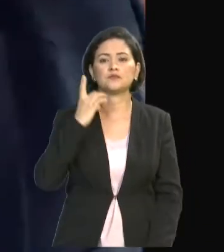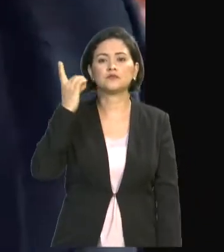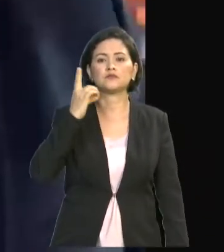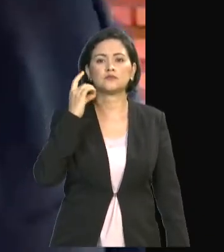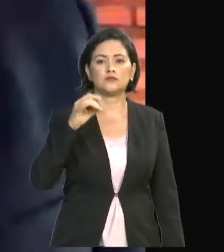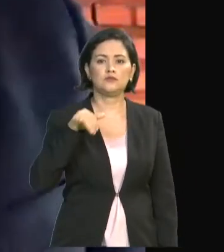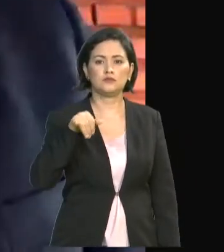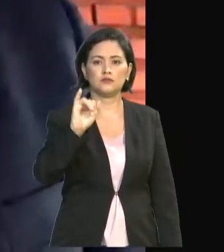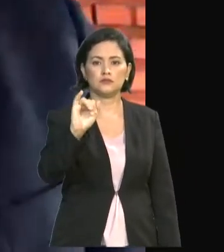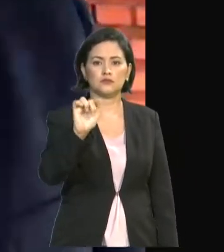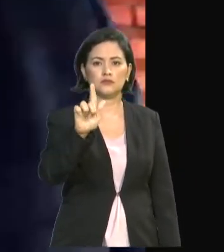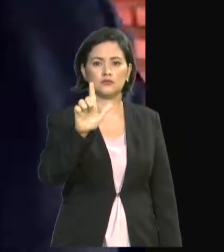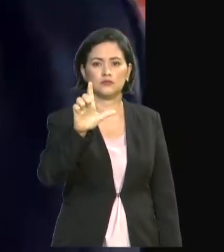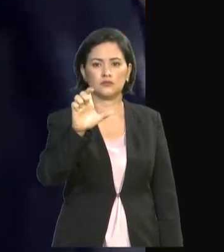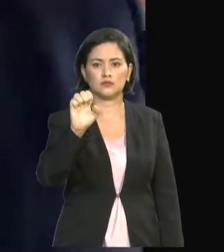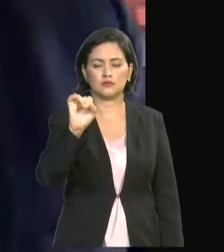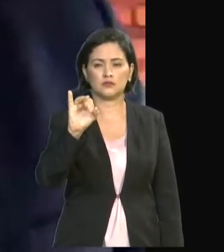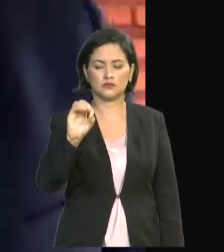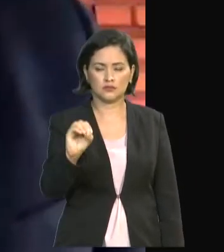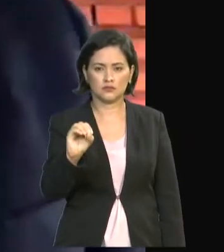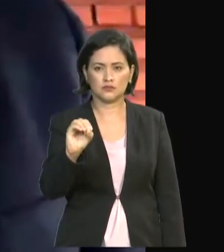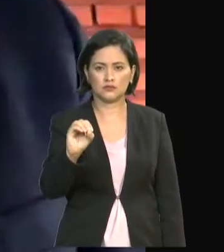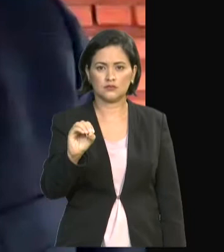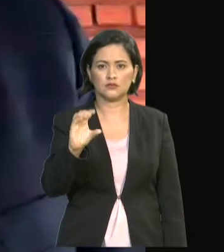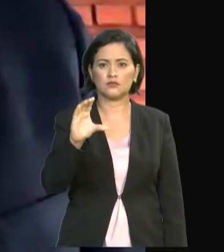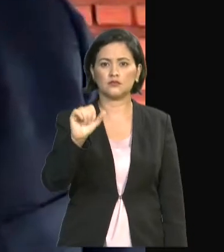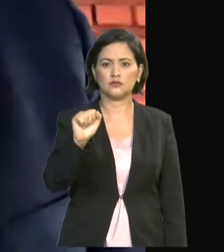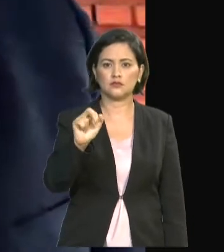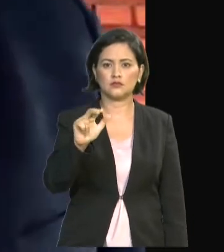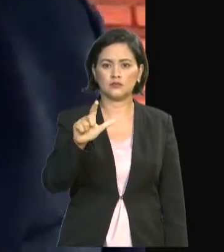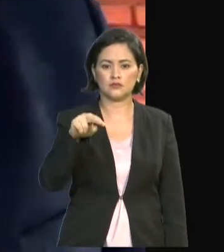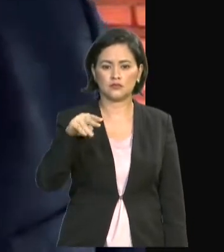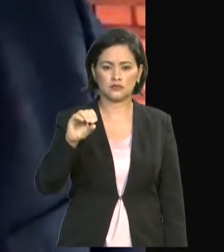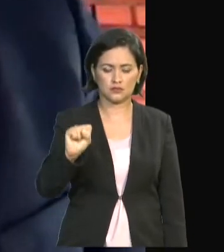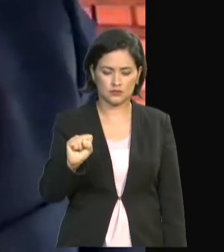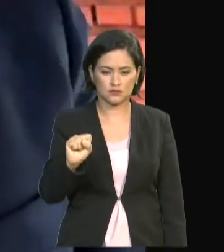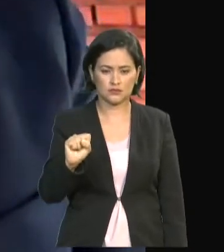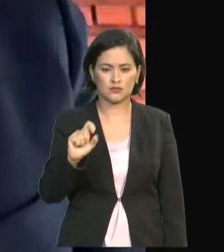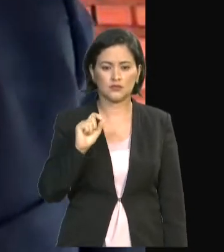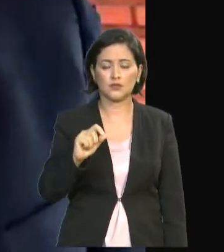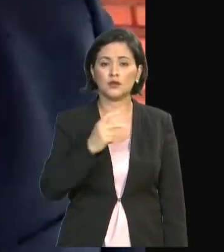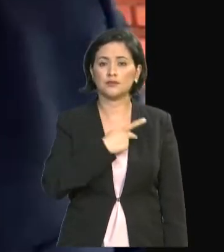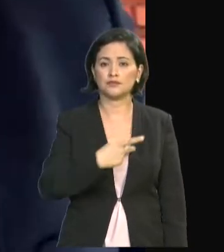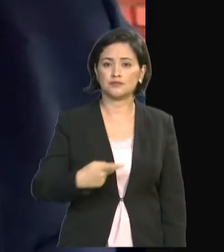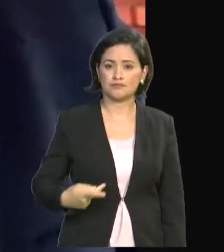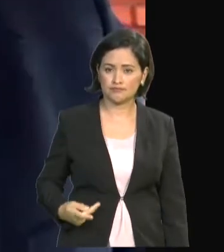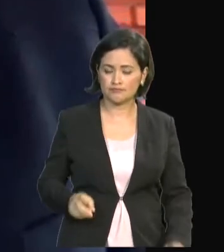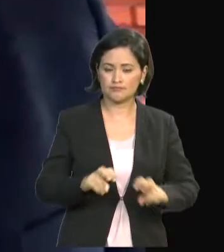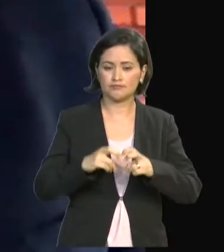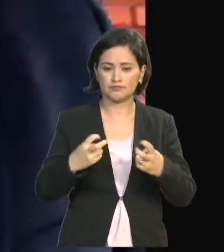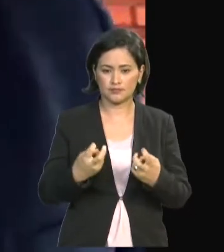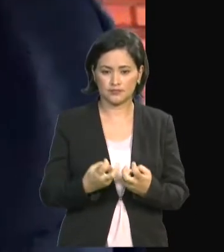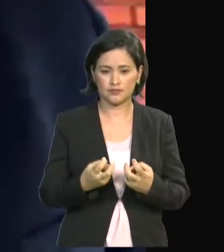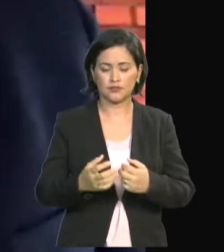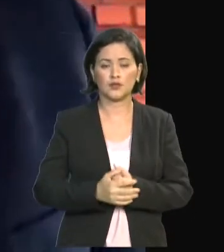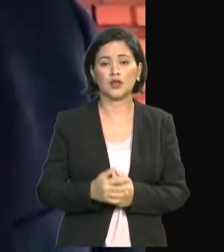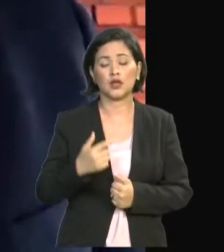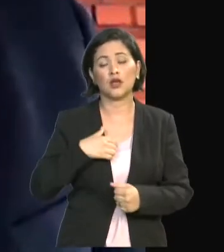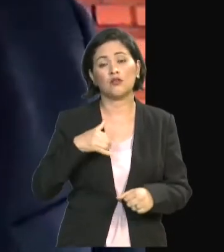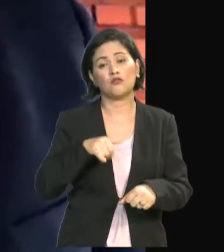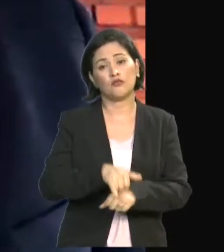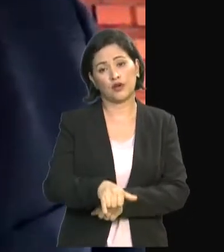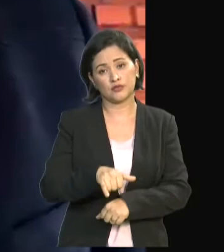esta sessão, essa audiência pública. Por quê? Porque eu não estarei presente, porque é aniversário de Estreito, e eu estarei no